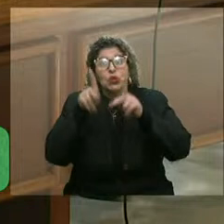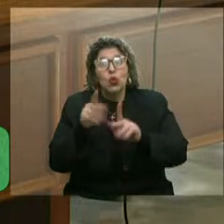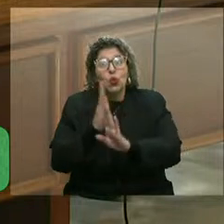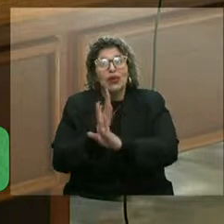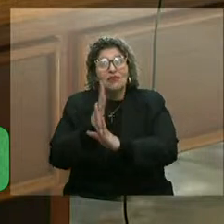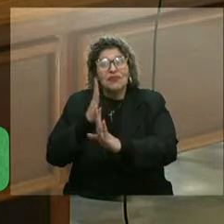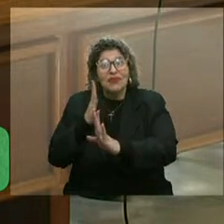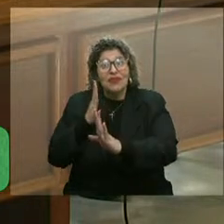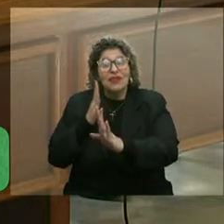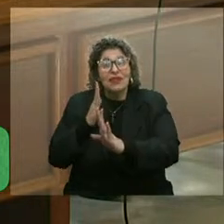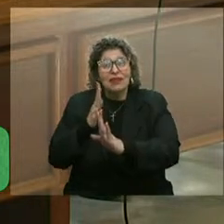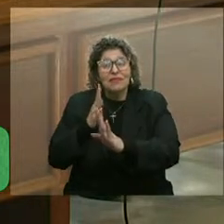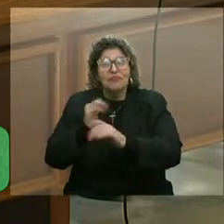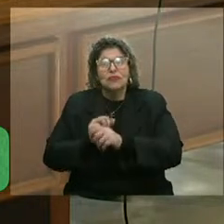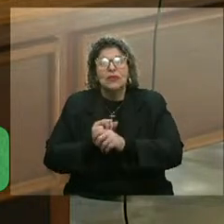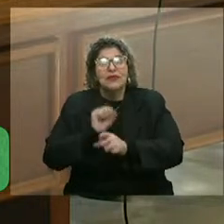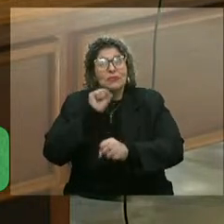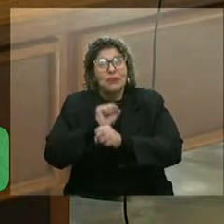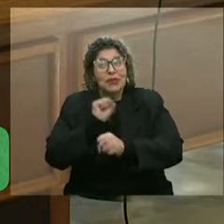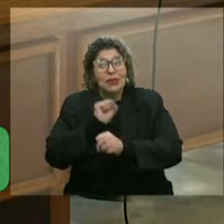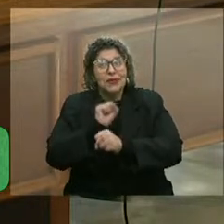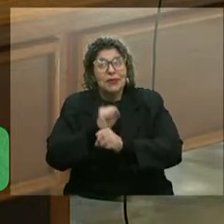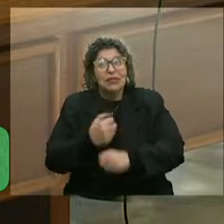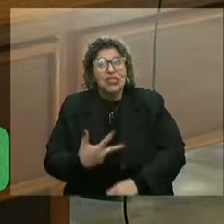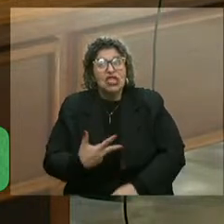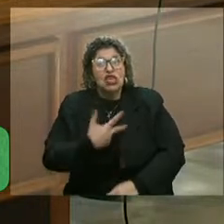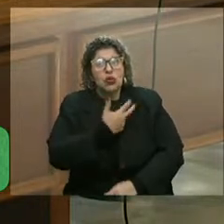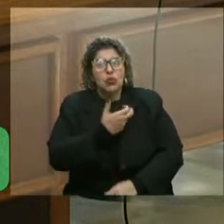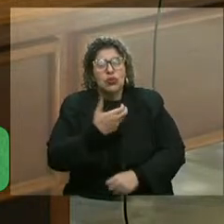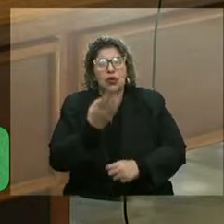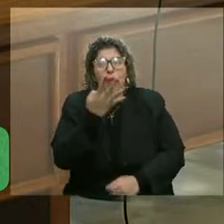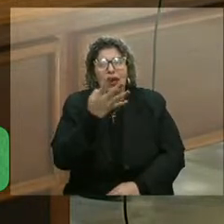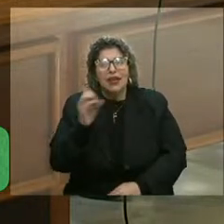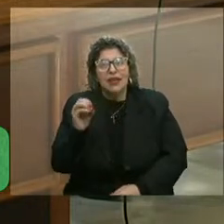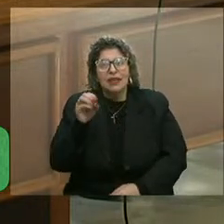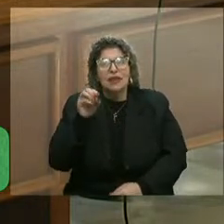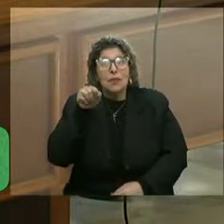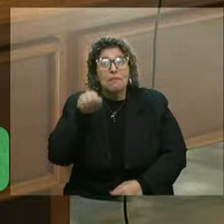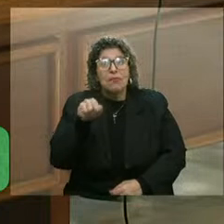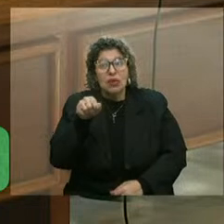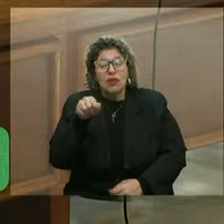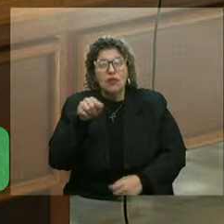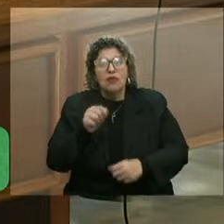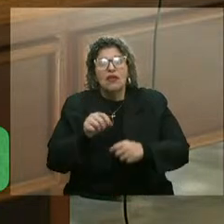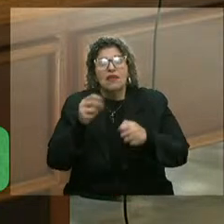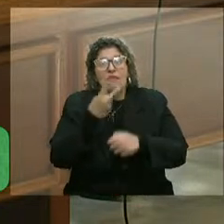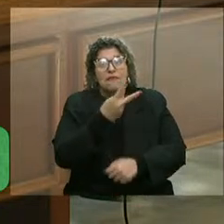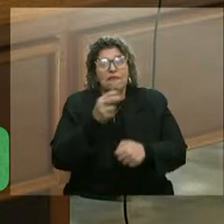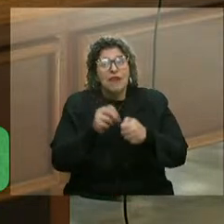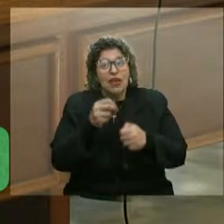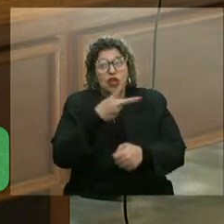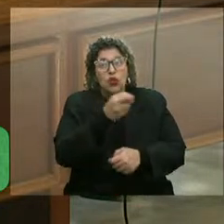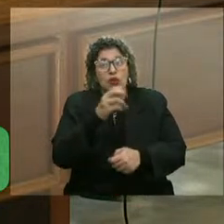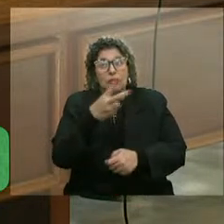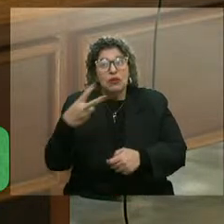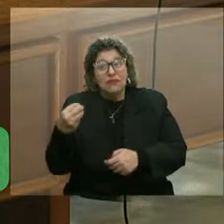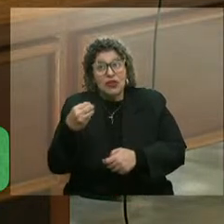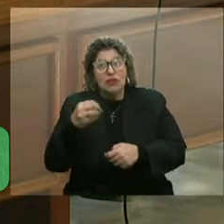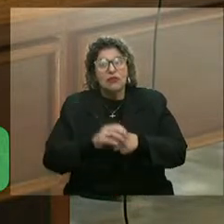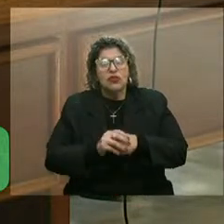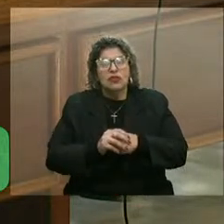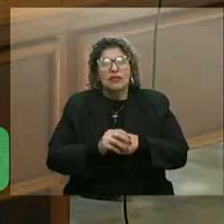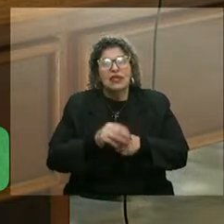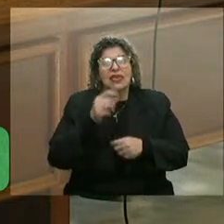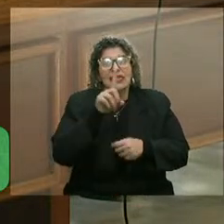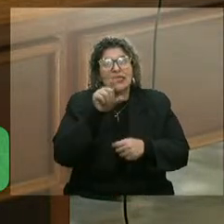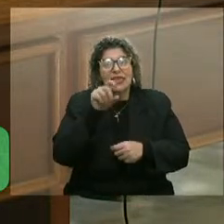por cirurgias cardiovasculares, apenas 40 mil procedimentos realizados em 2020, sendo que a média anual é de